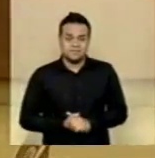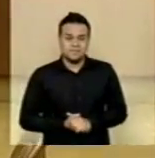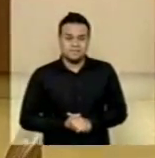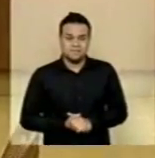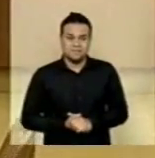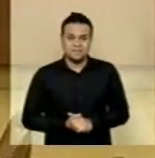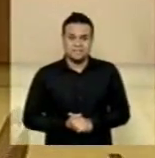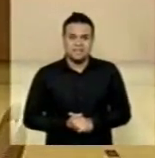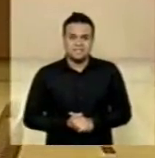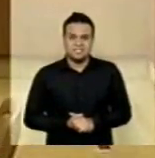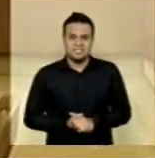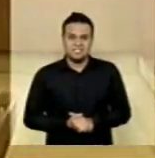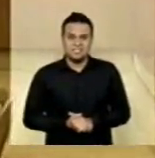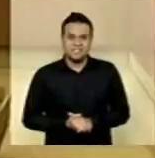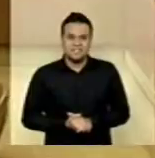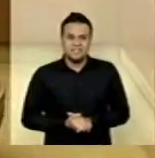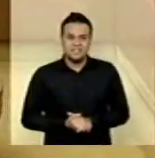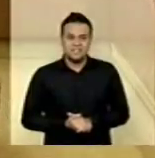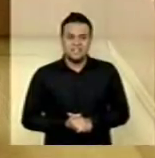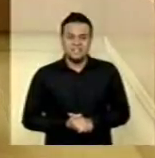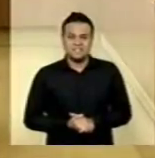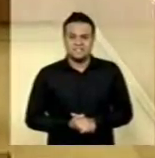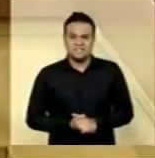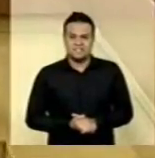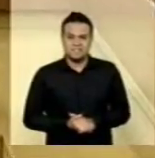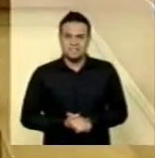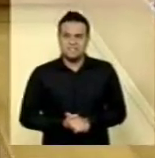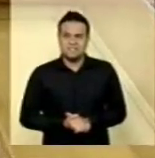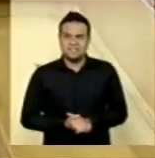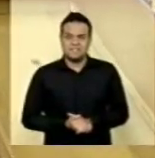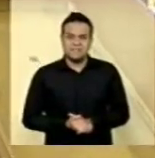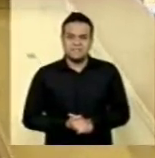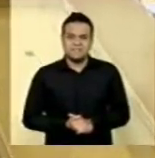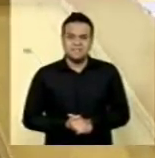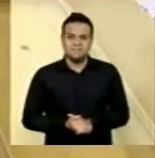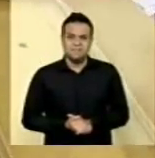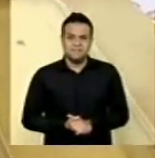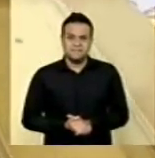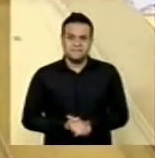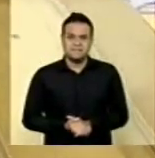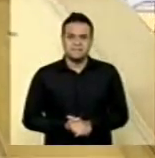Thank you.